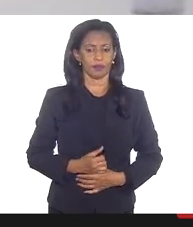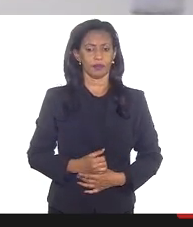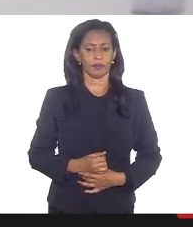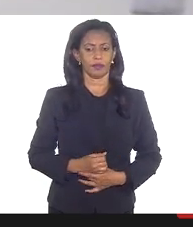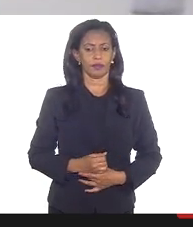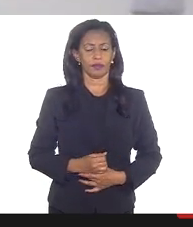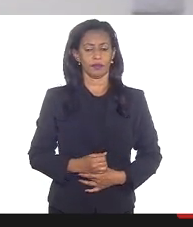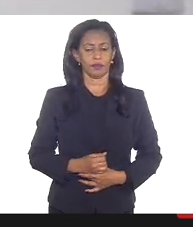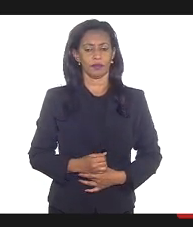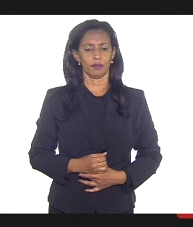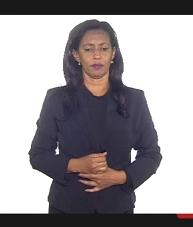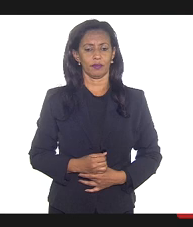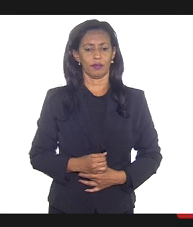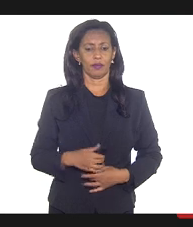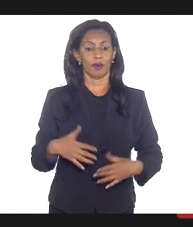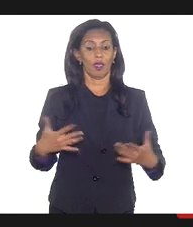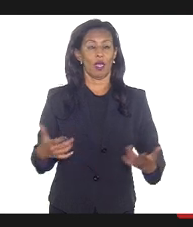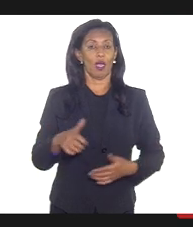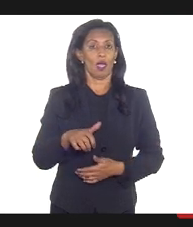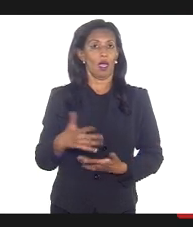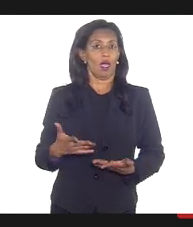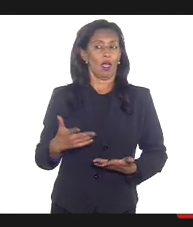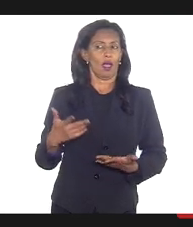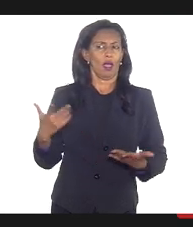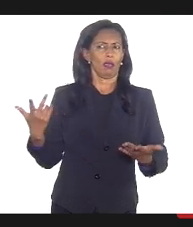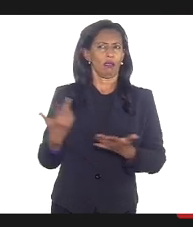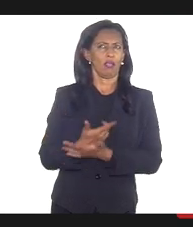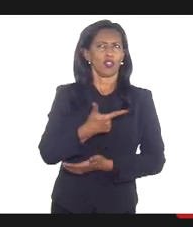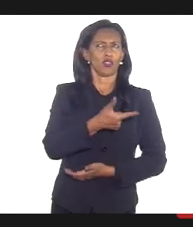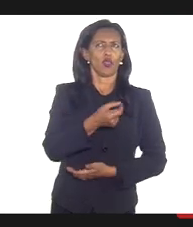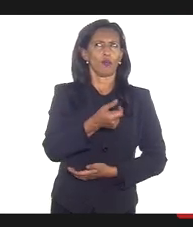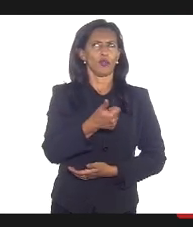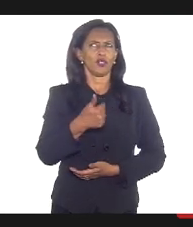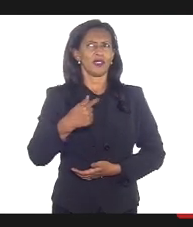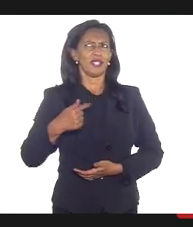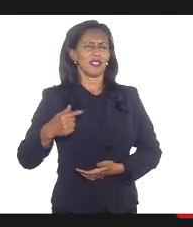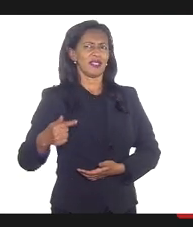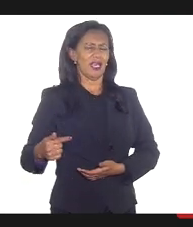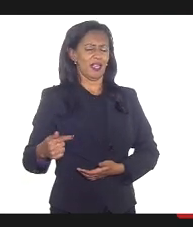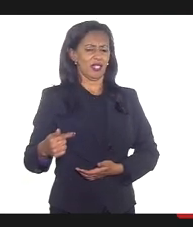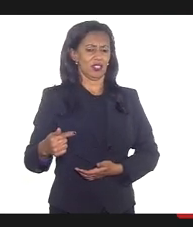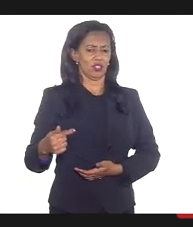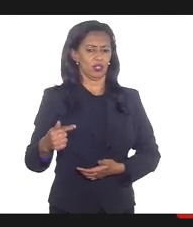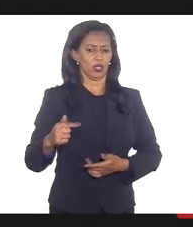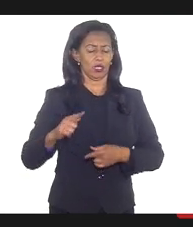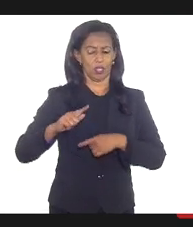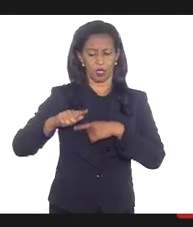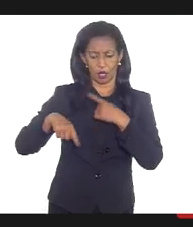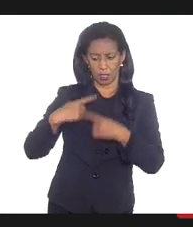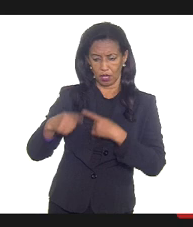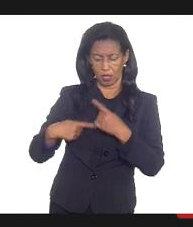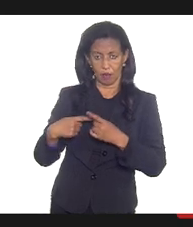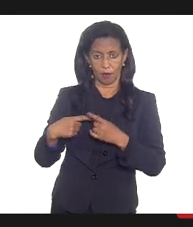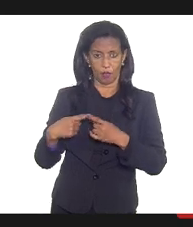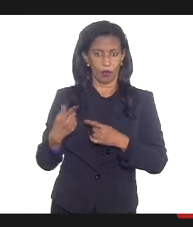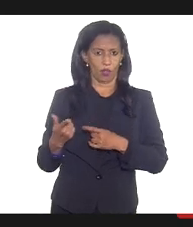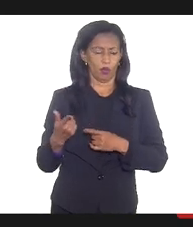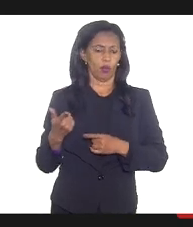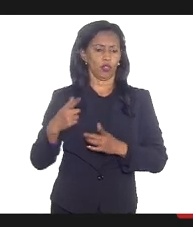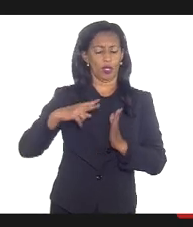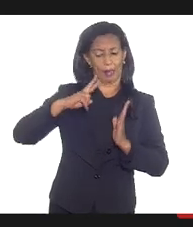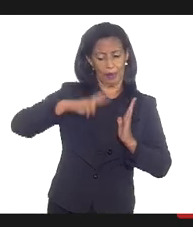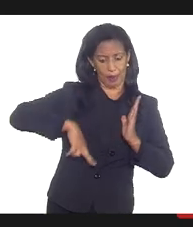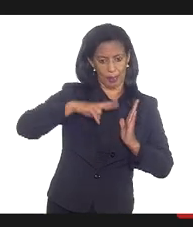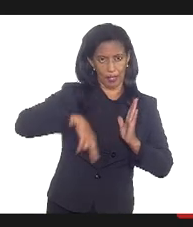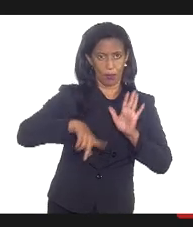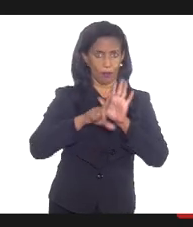né, a AGB, desde 2017, ela depois que ela leu a lei, estudou, tivemos